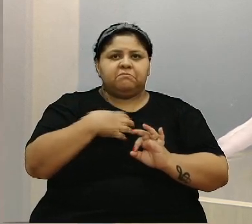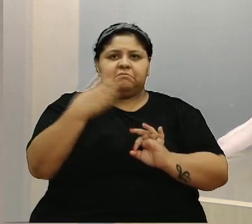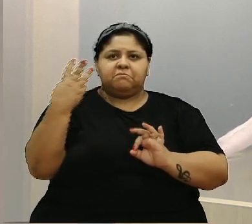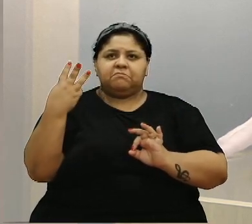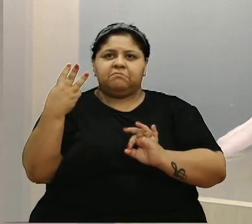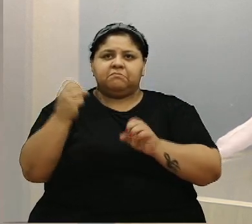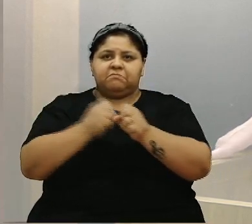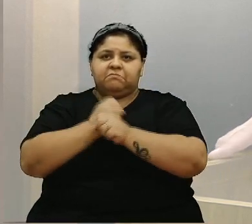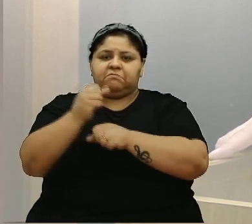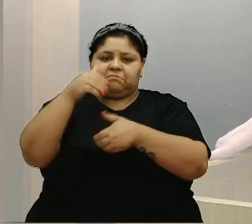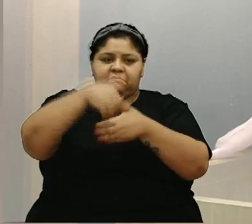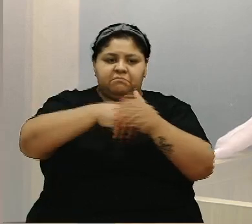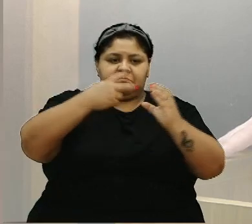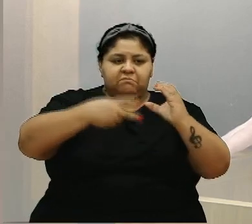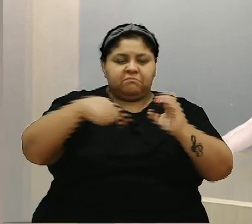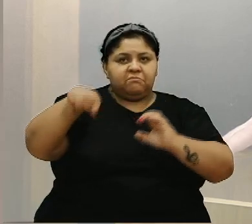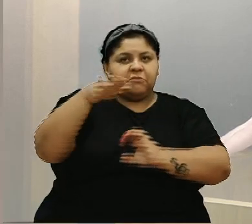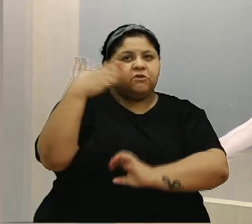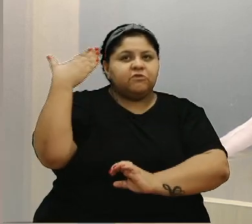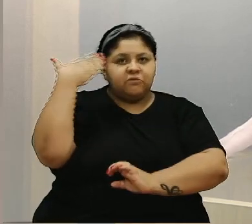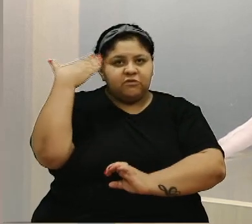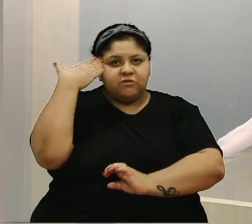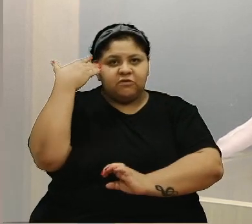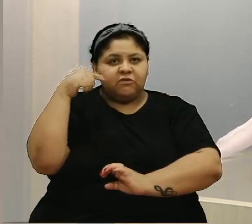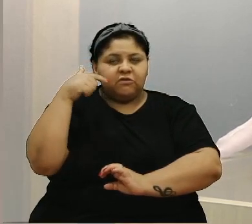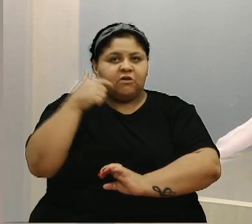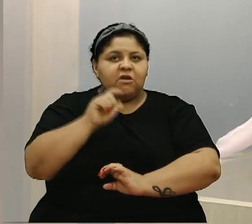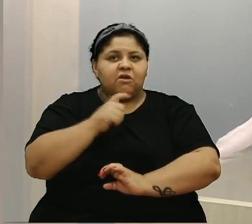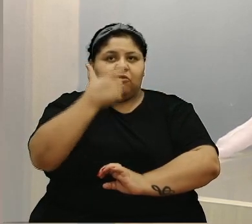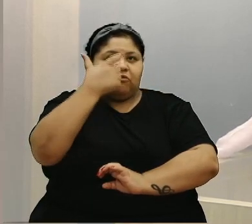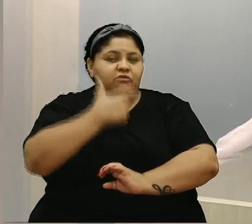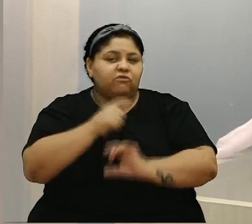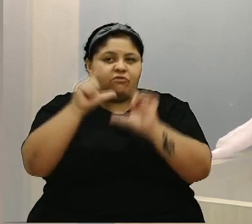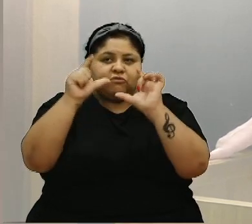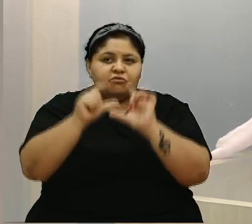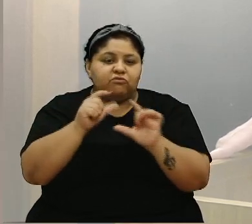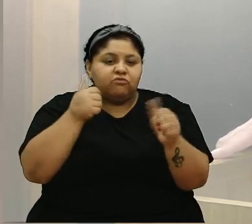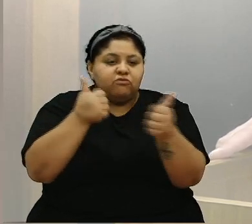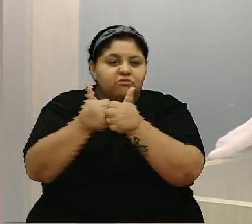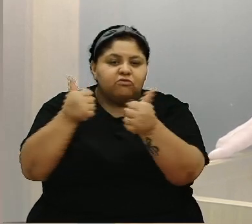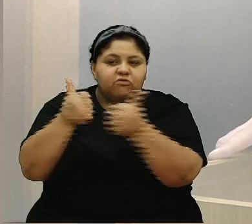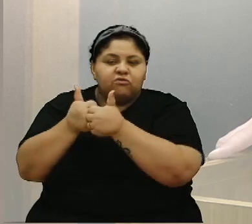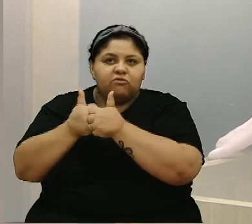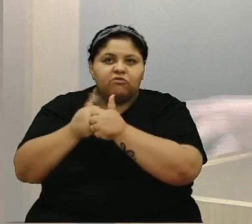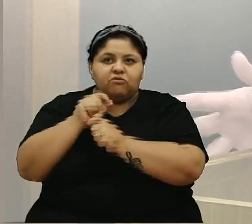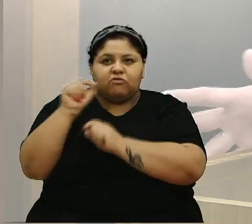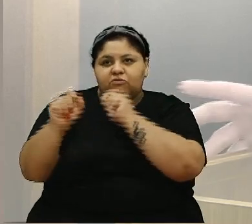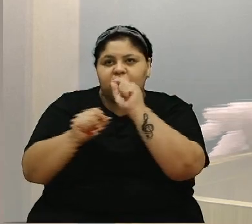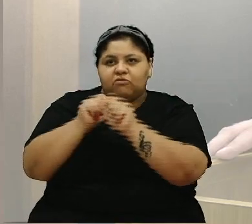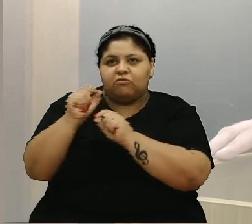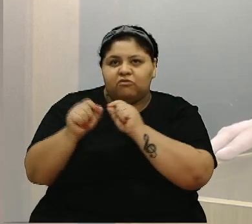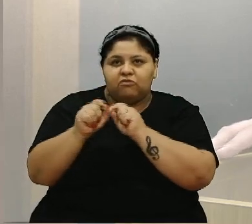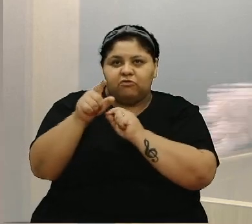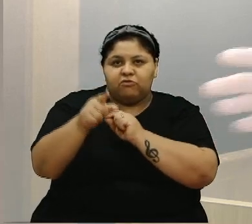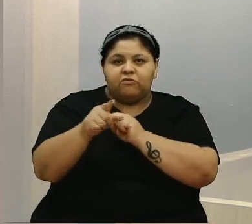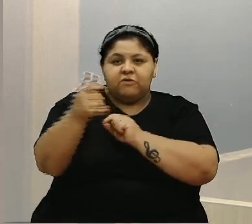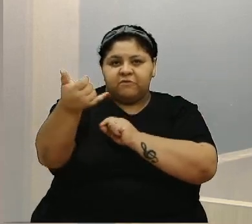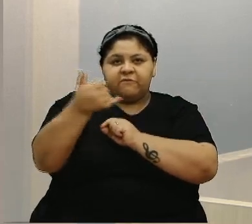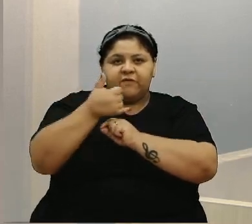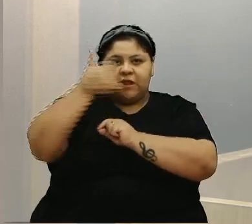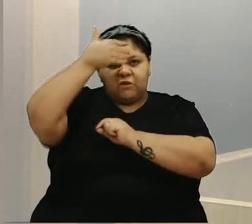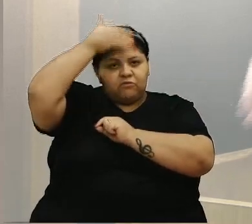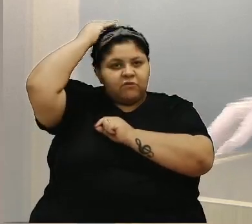Câmara de Vereadores aqui, vocês sabem muito bem que eu não sou nem um pouquinho próximo, nem perto do que vocês me contaram do Guerra, que